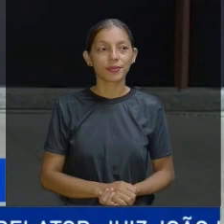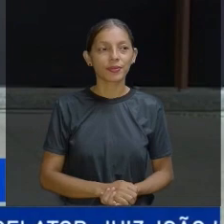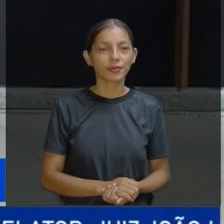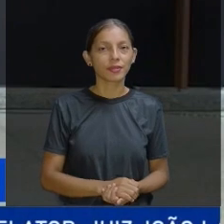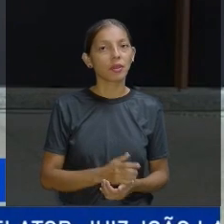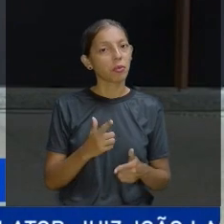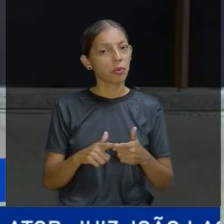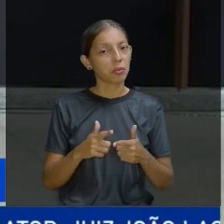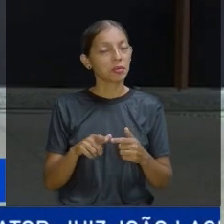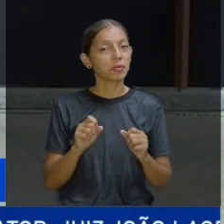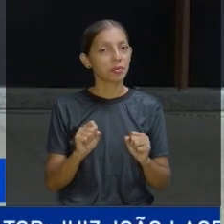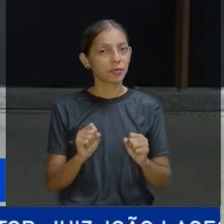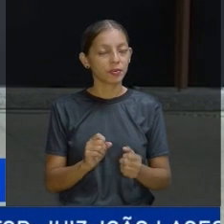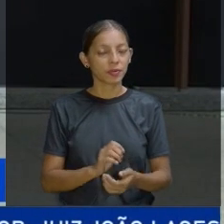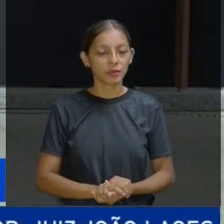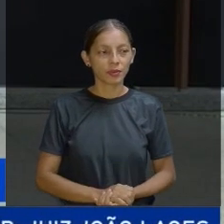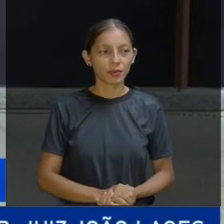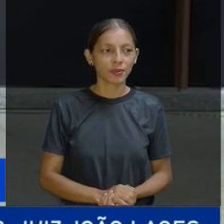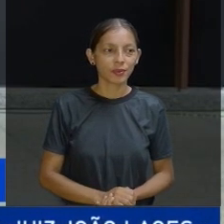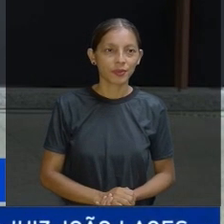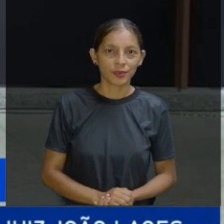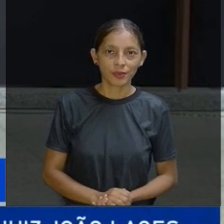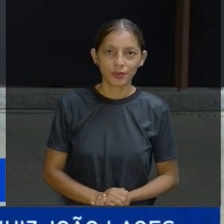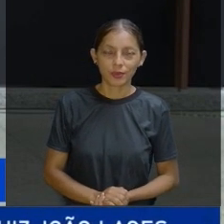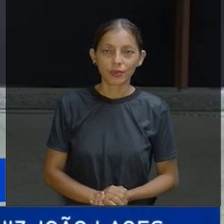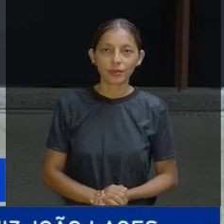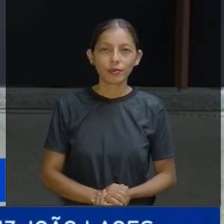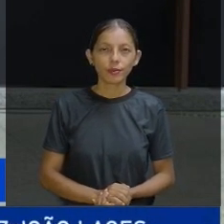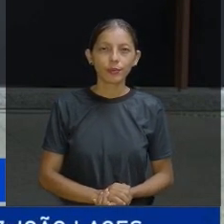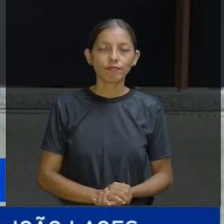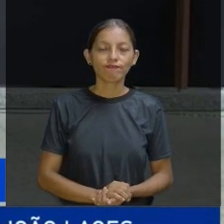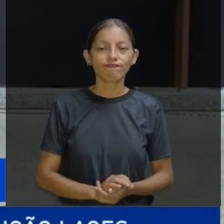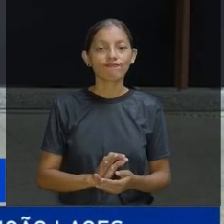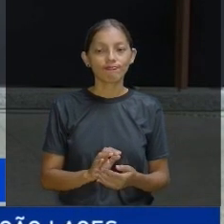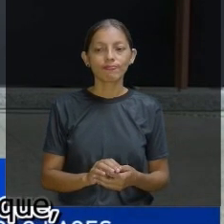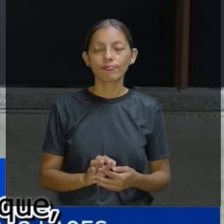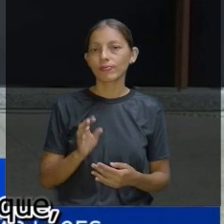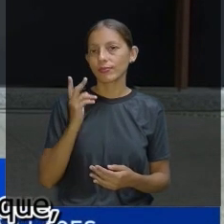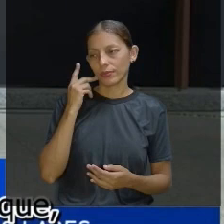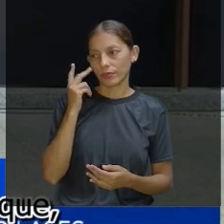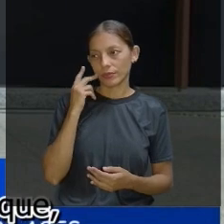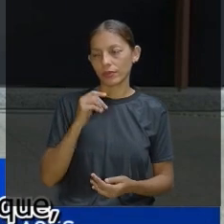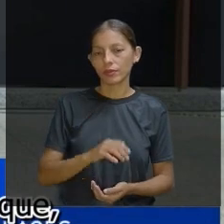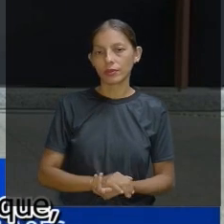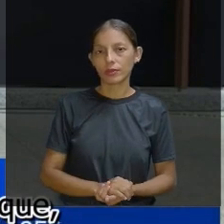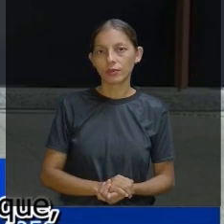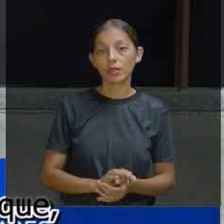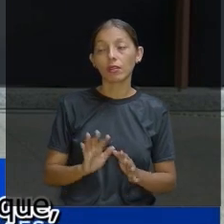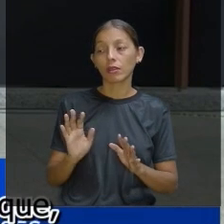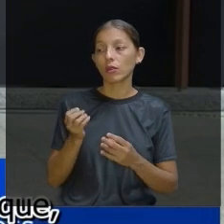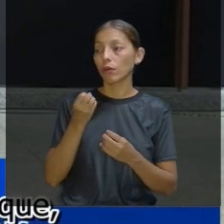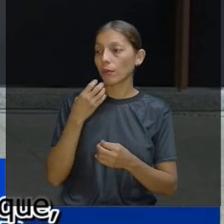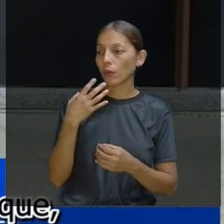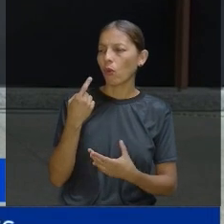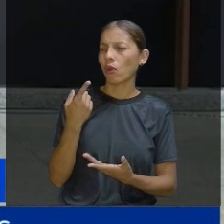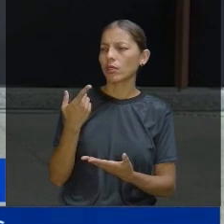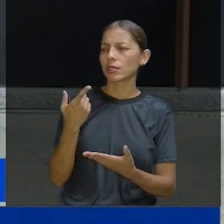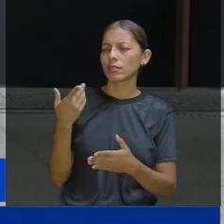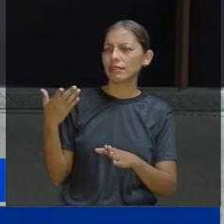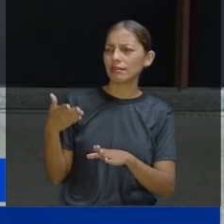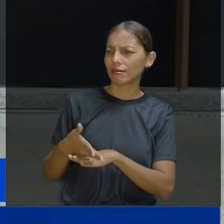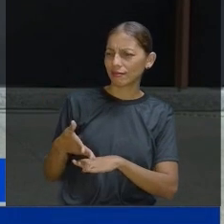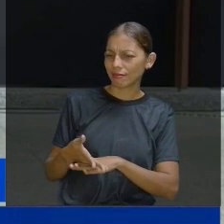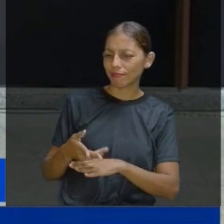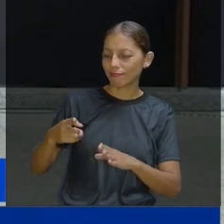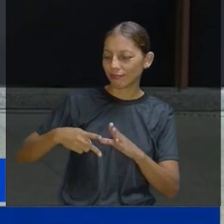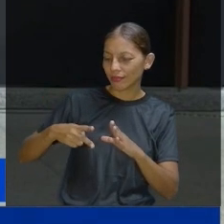Perfeito. É bom sempre dar acesso dessas resoluções, né, mas de qualquer forma condensamos, tá, doutora Sara? Vamos fazer